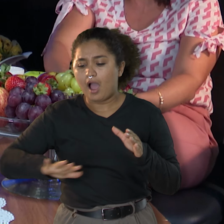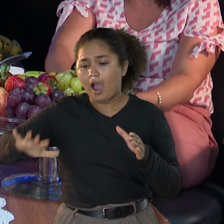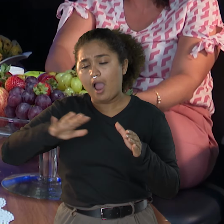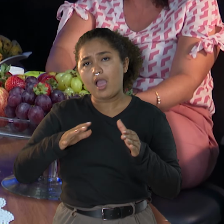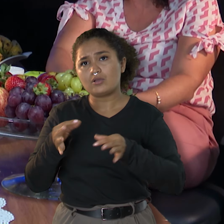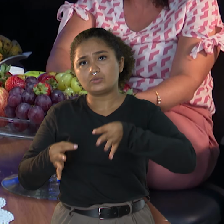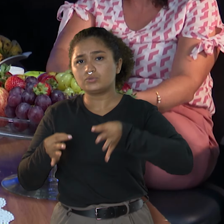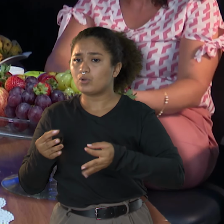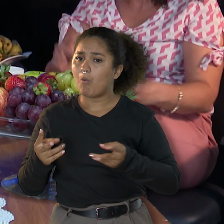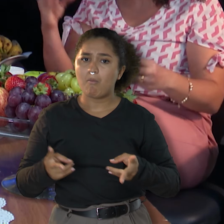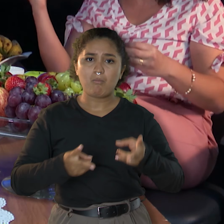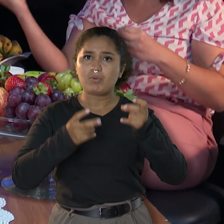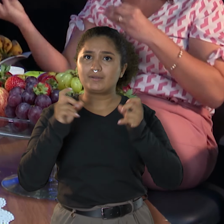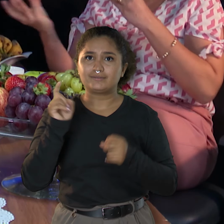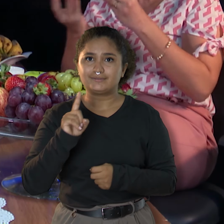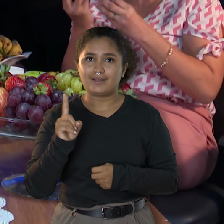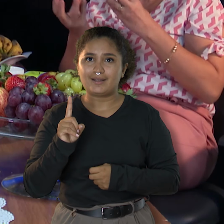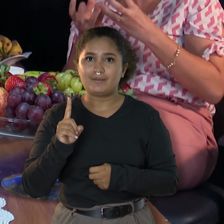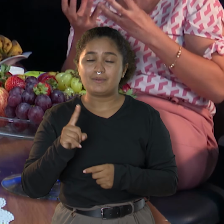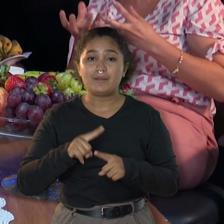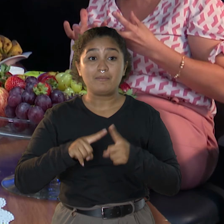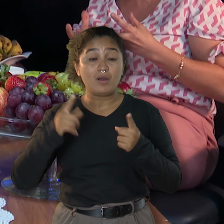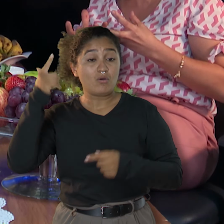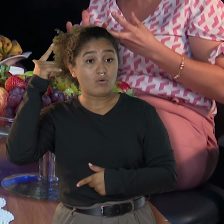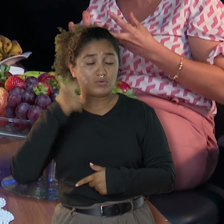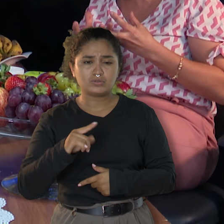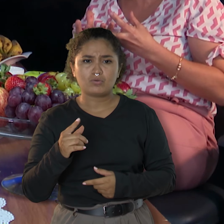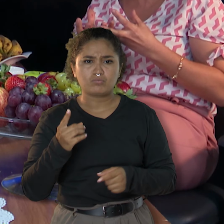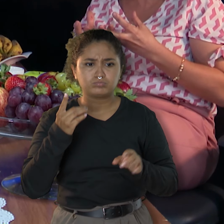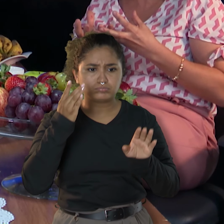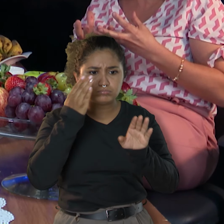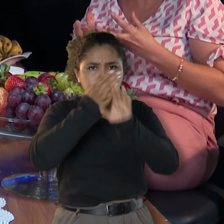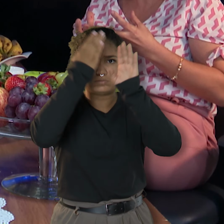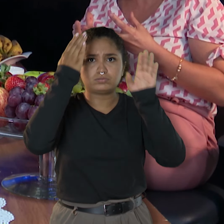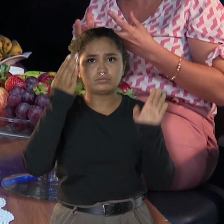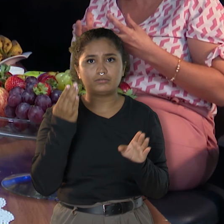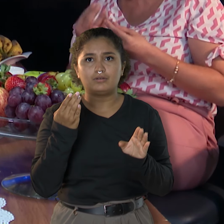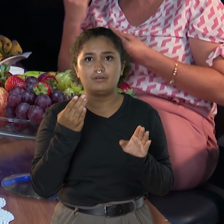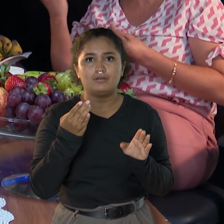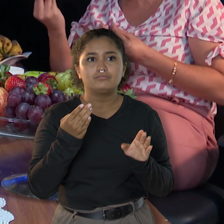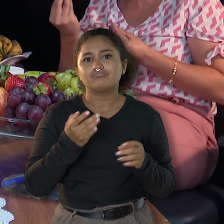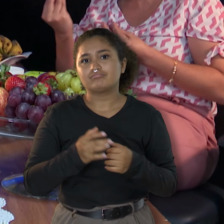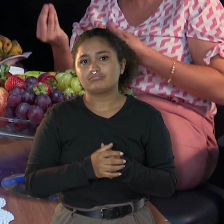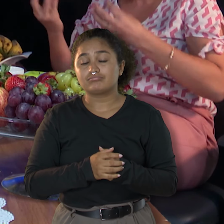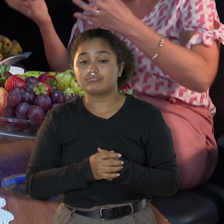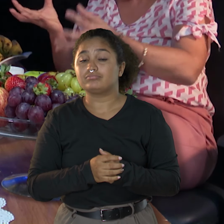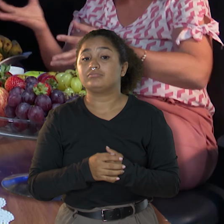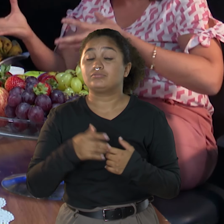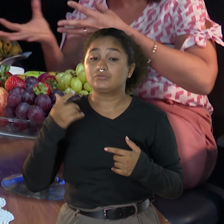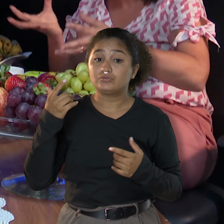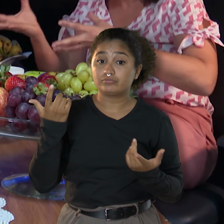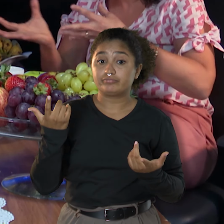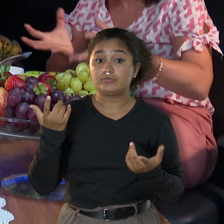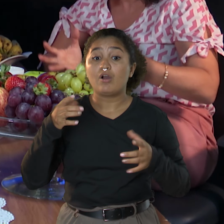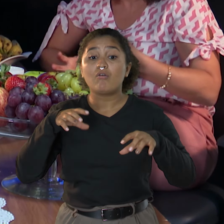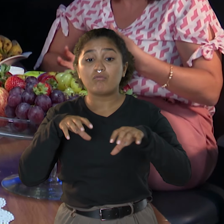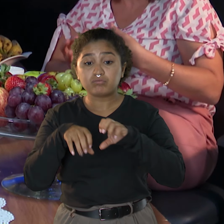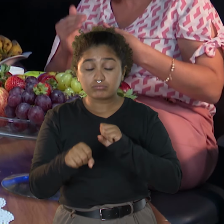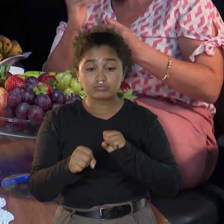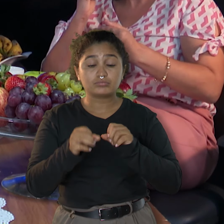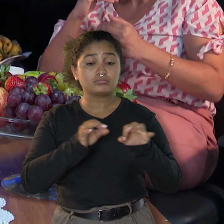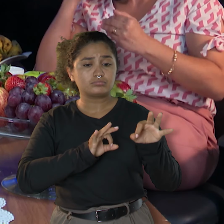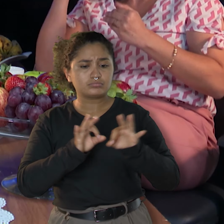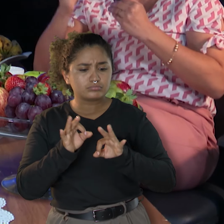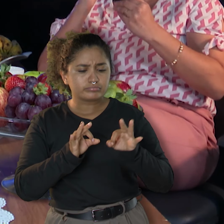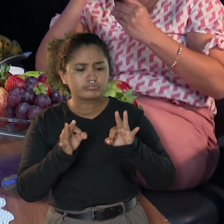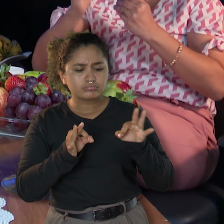conseguem perceber, né? E ela conseguiu, foi como um achado ali, né? Foi uma descoberta ali, né? A pessoa de forma administrativa